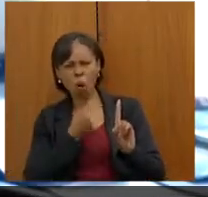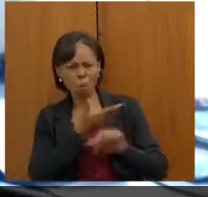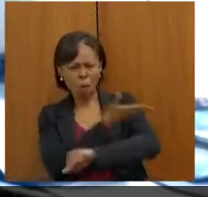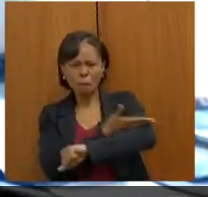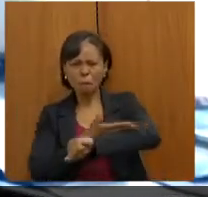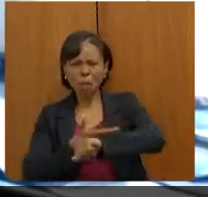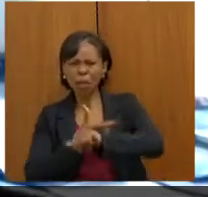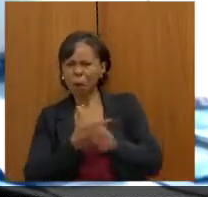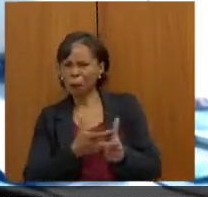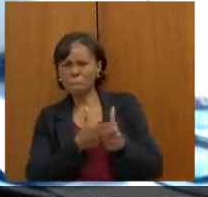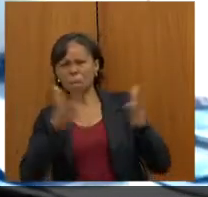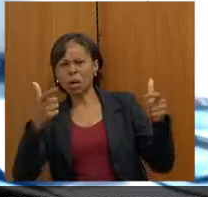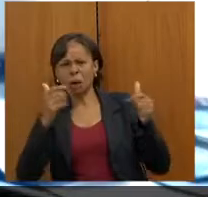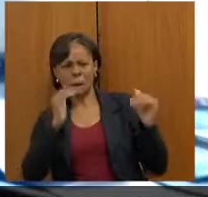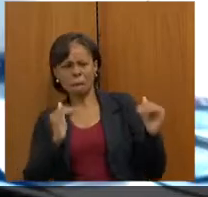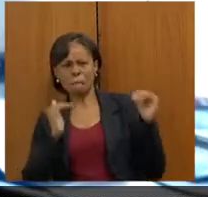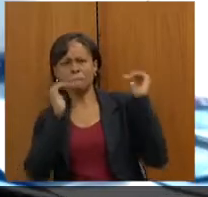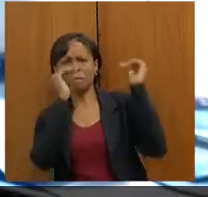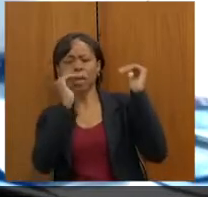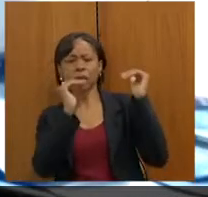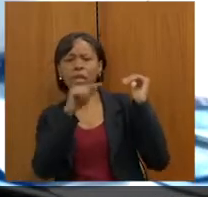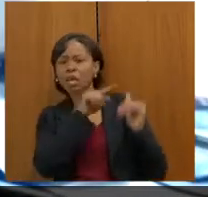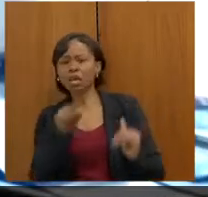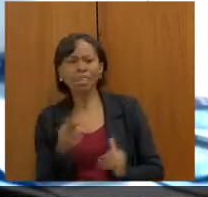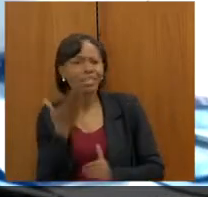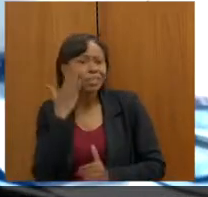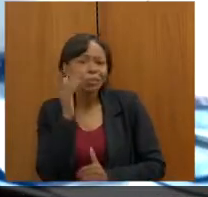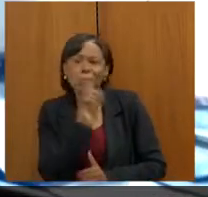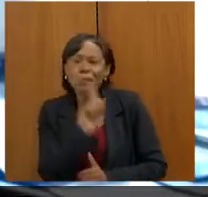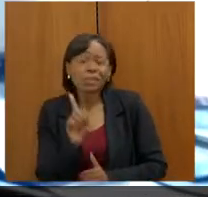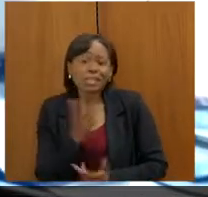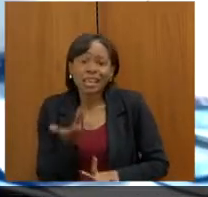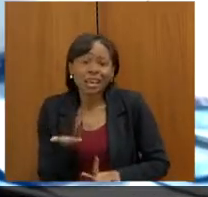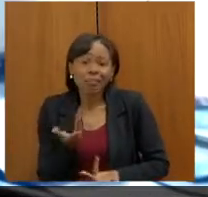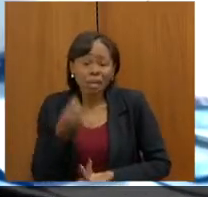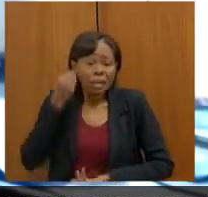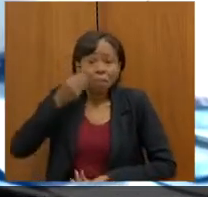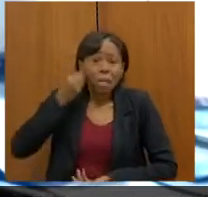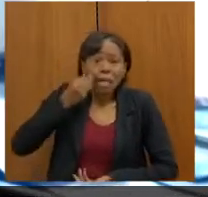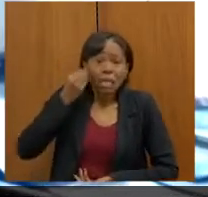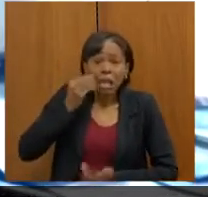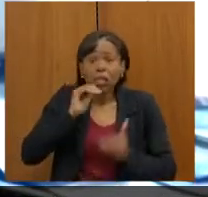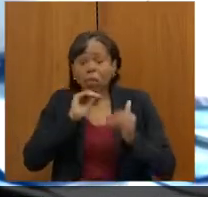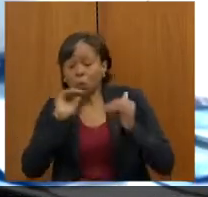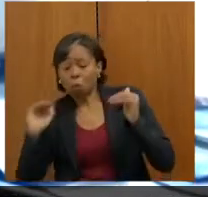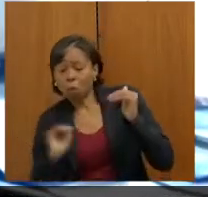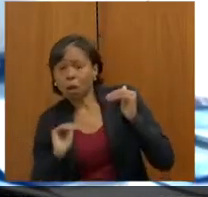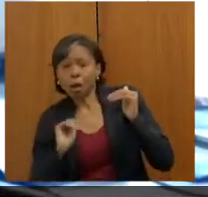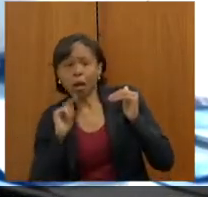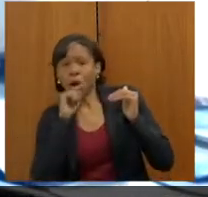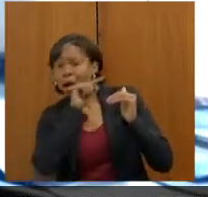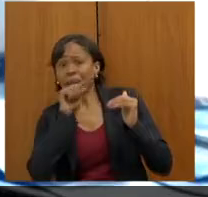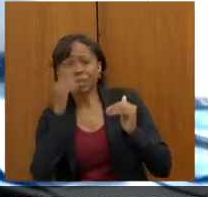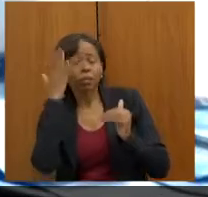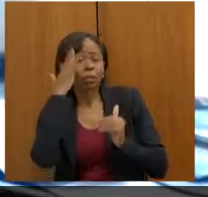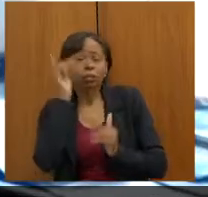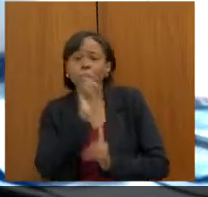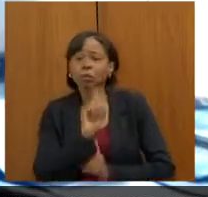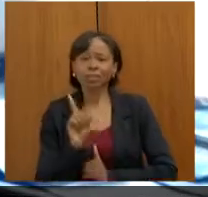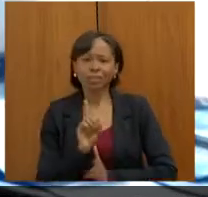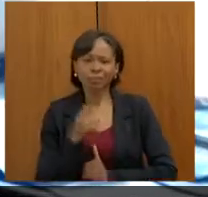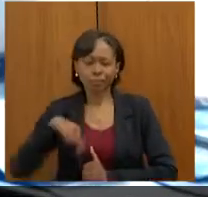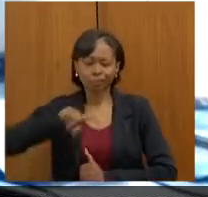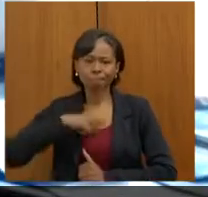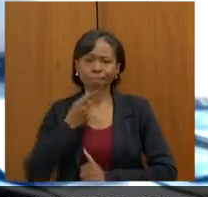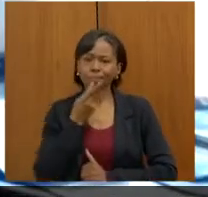que nunca conheceram nenhum texto sobre alteridade lei que não sabem o que que a gente tá falando quando a gente tá falando